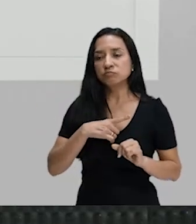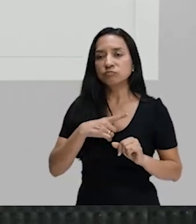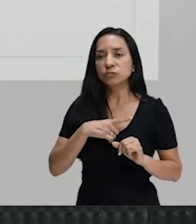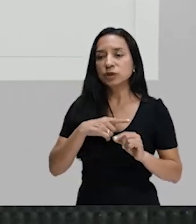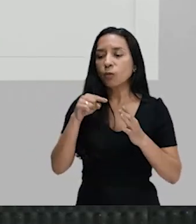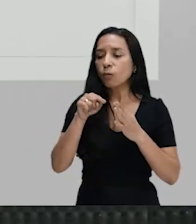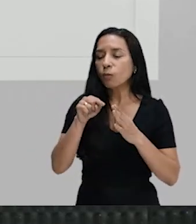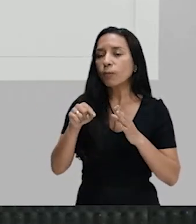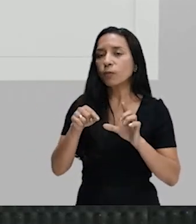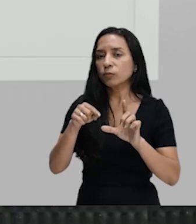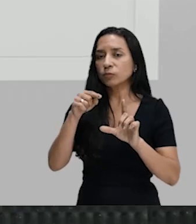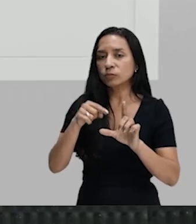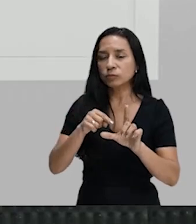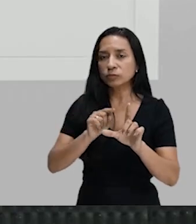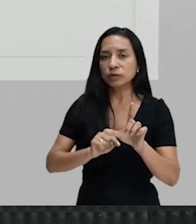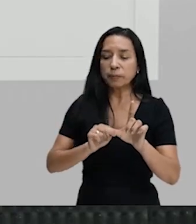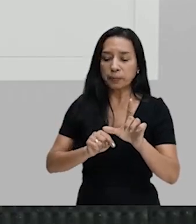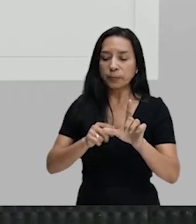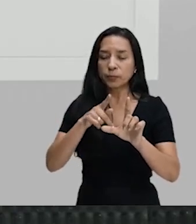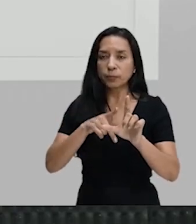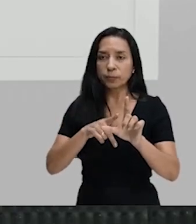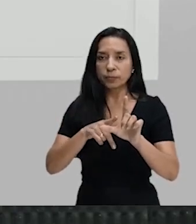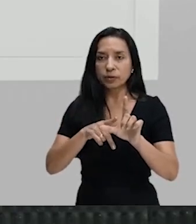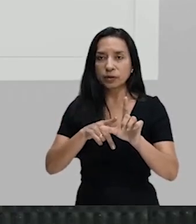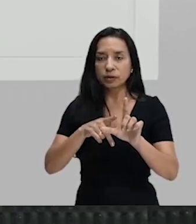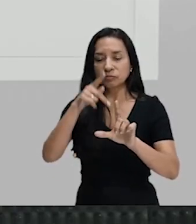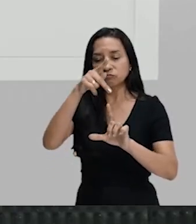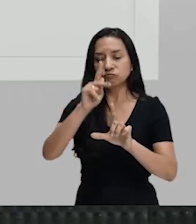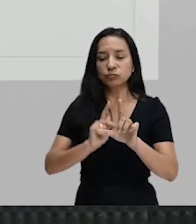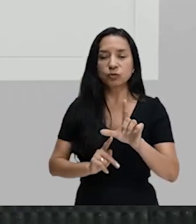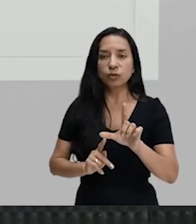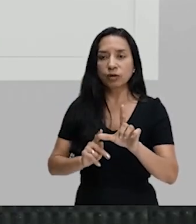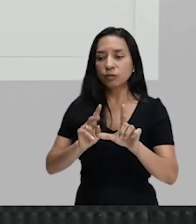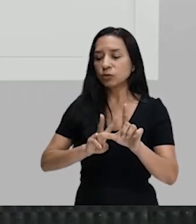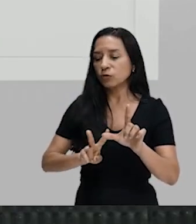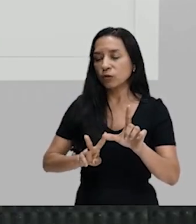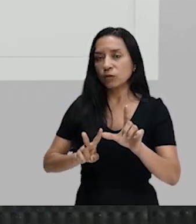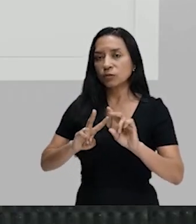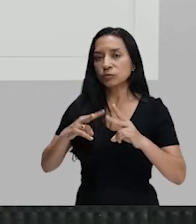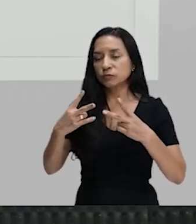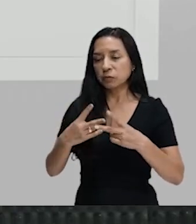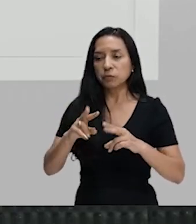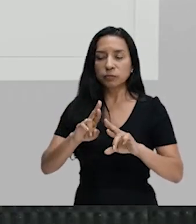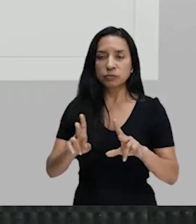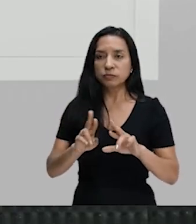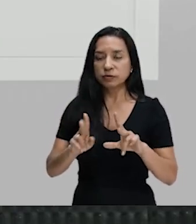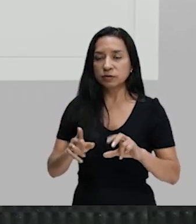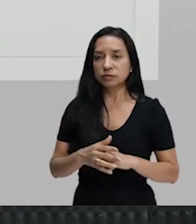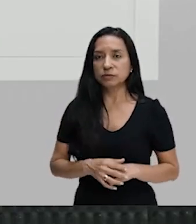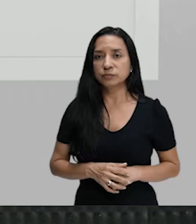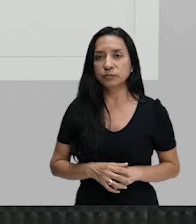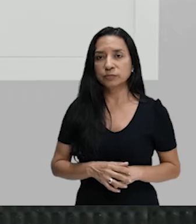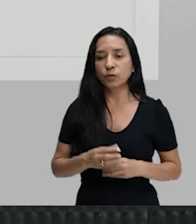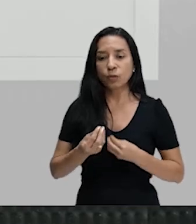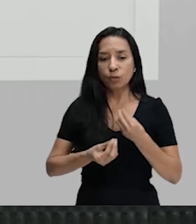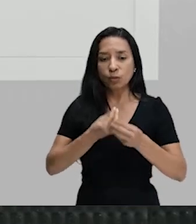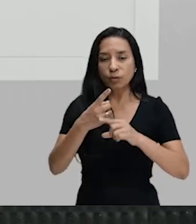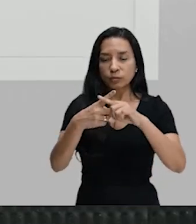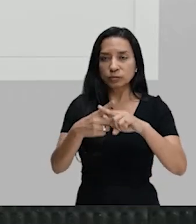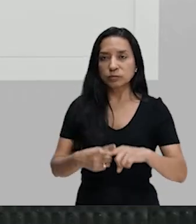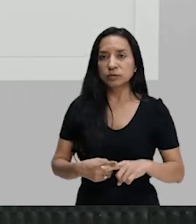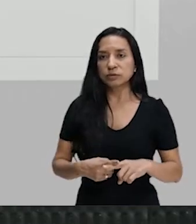pressão, passando pelos dois, nós vamos ver que os volumes eles são diferentes. E do mais externo, o volume será maior. Como é uma